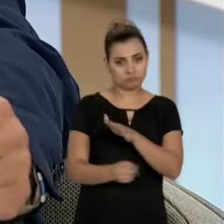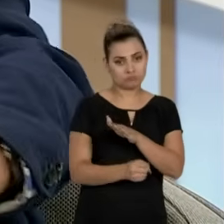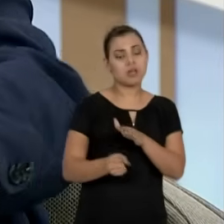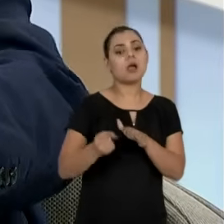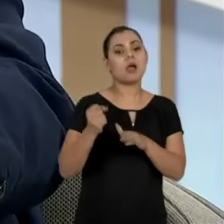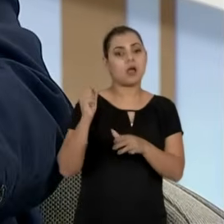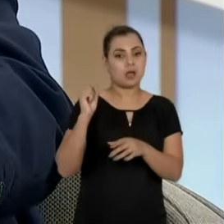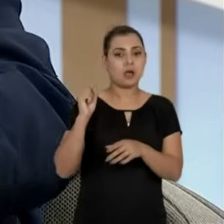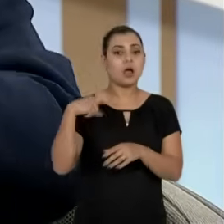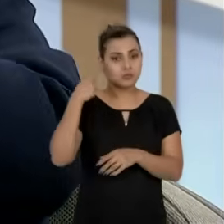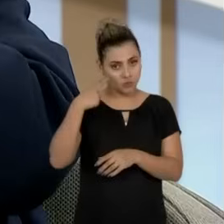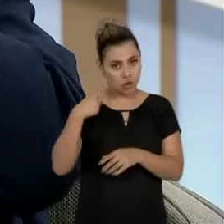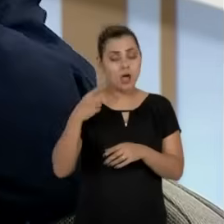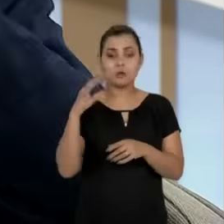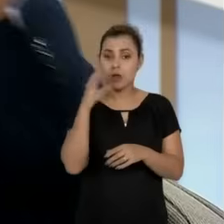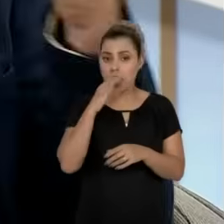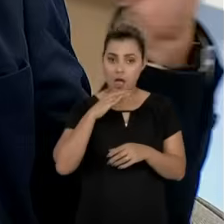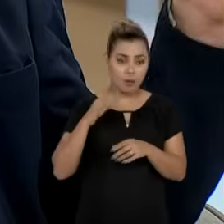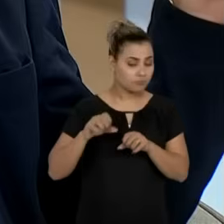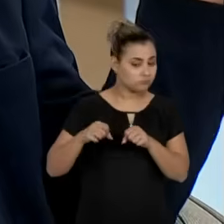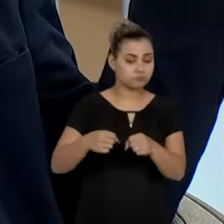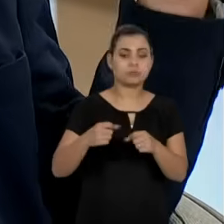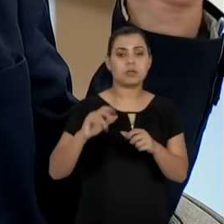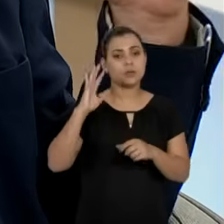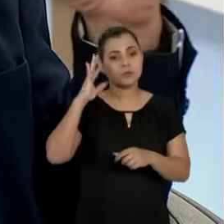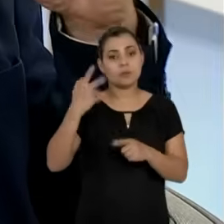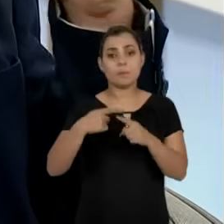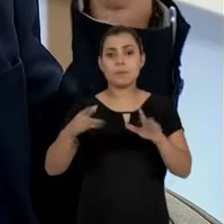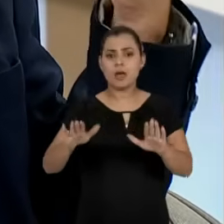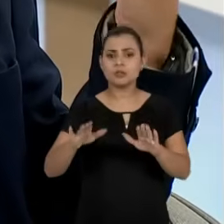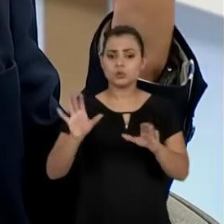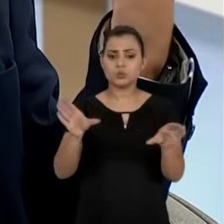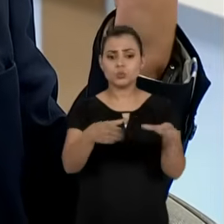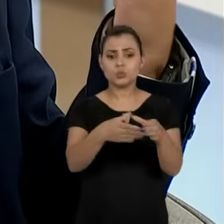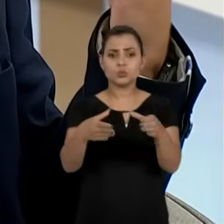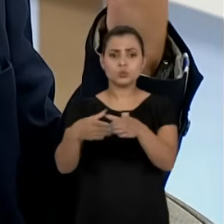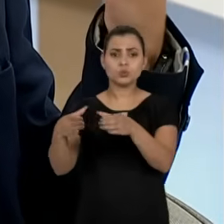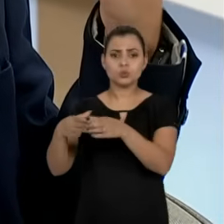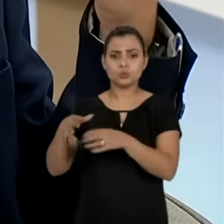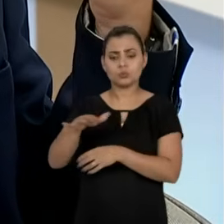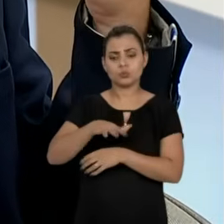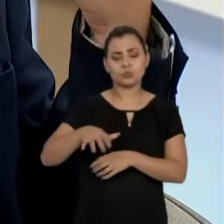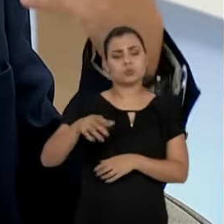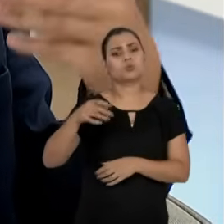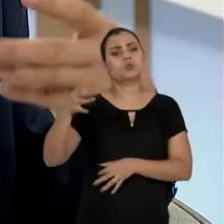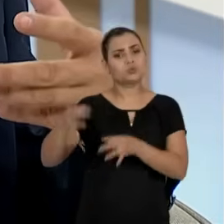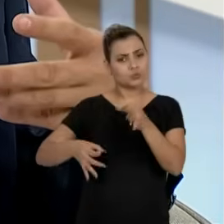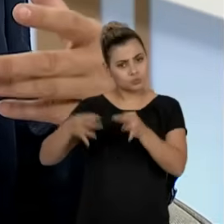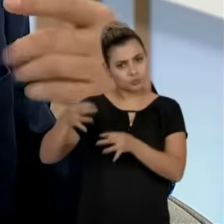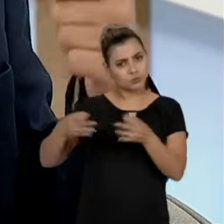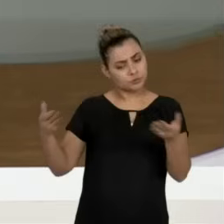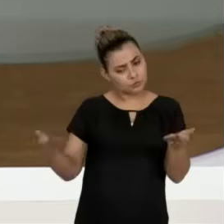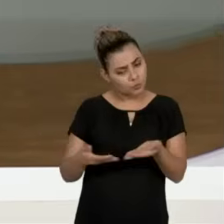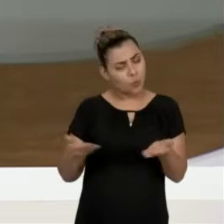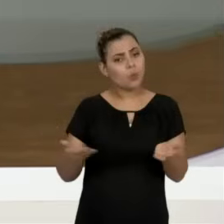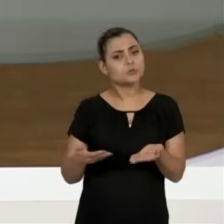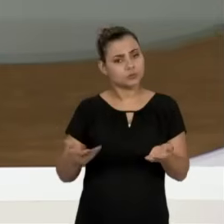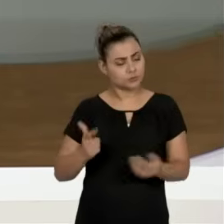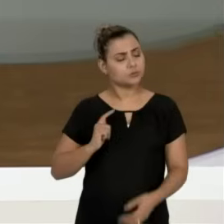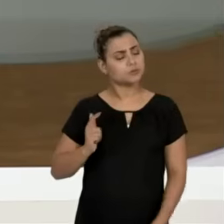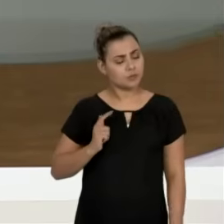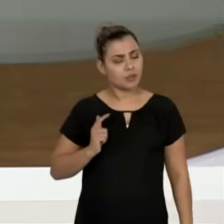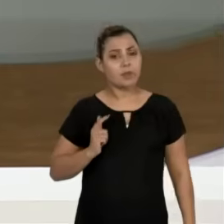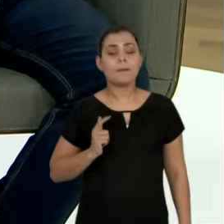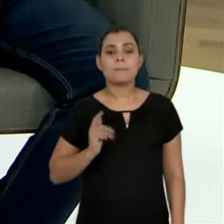local, imediatamente, para resolver aquilo, mas imediatamente grupos de juristas que existem hoje, que